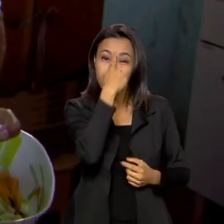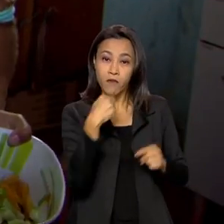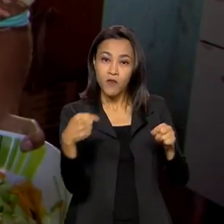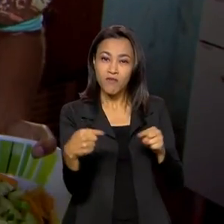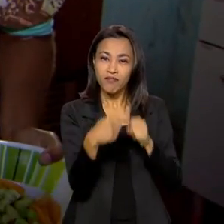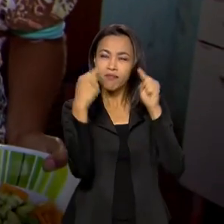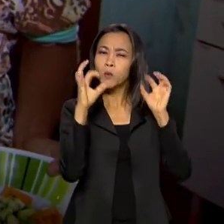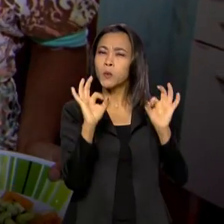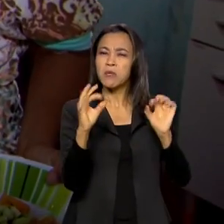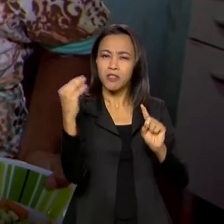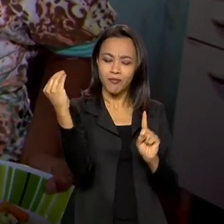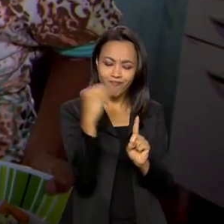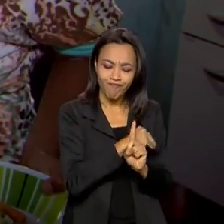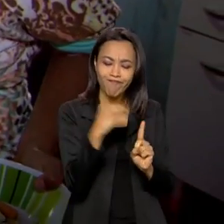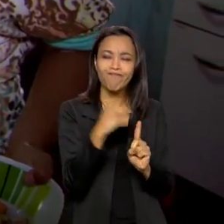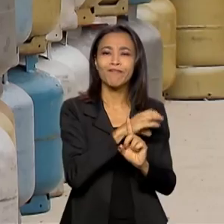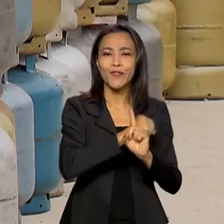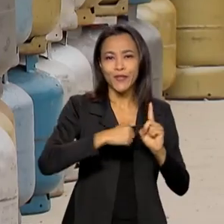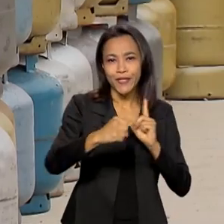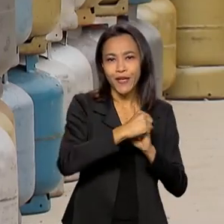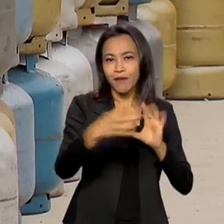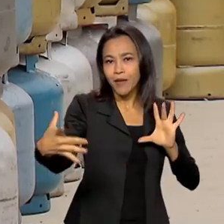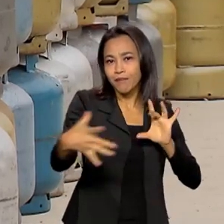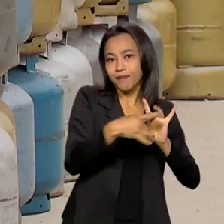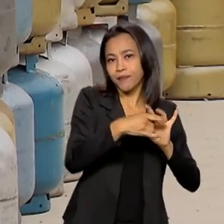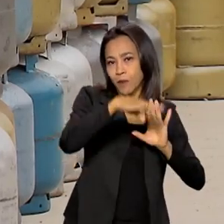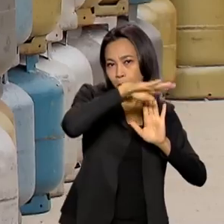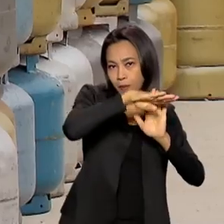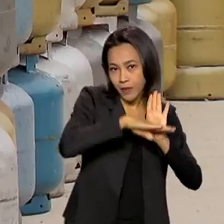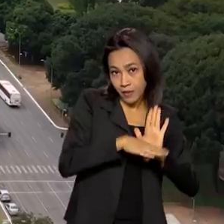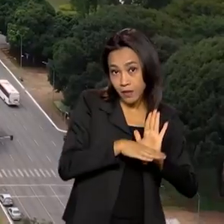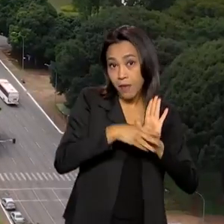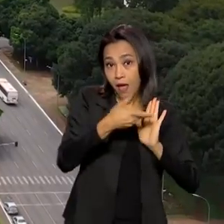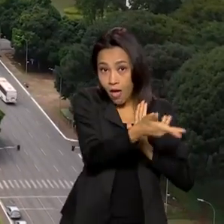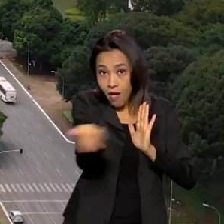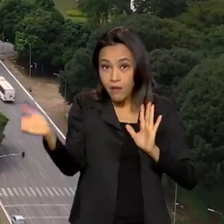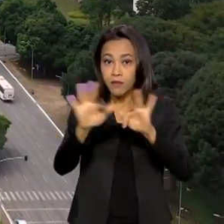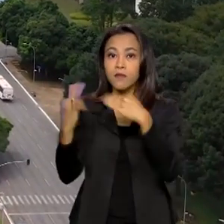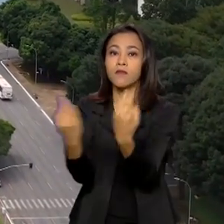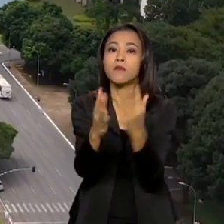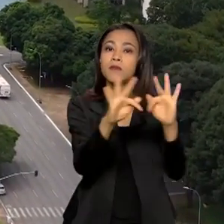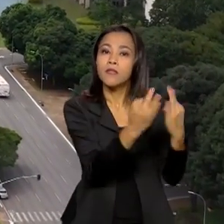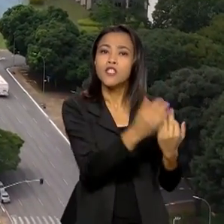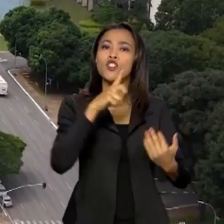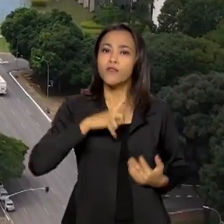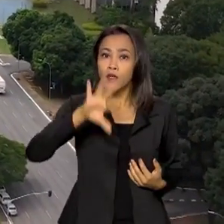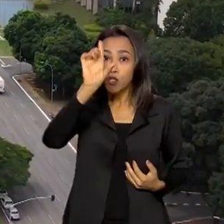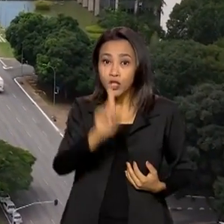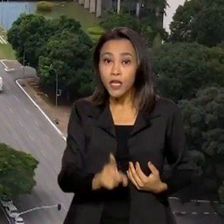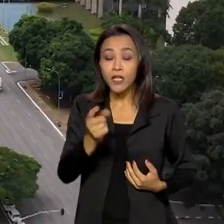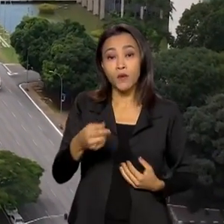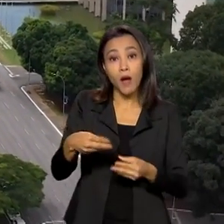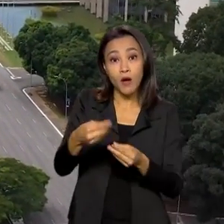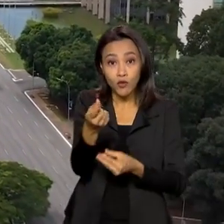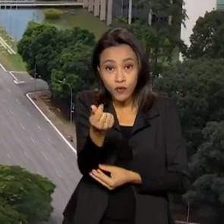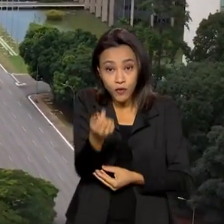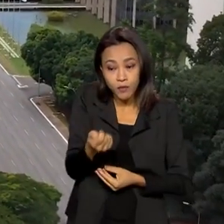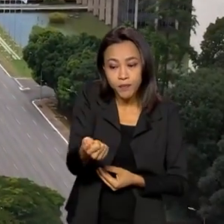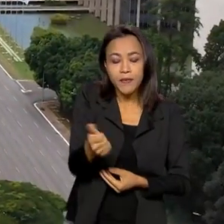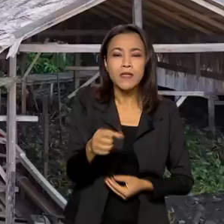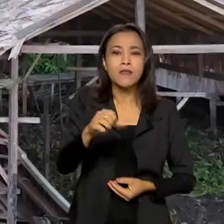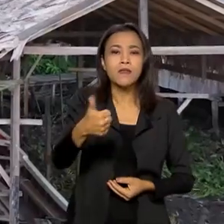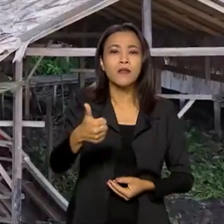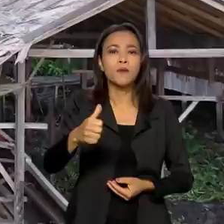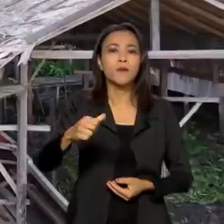vulnerabilidade social previsto no programa essas famílias também tiveram direito ao vale gás no valor de R